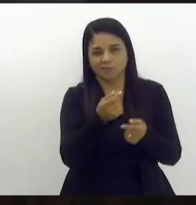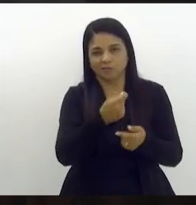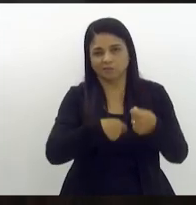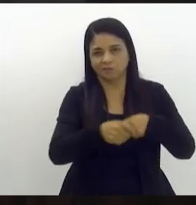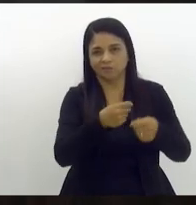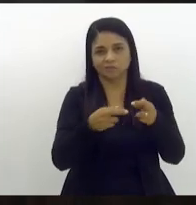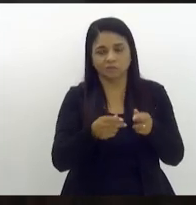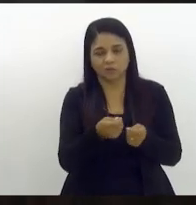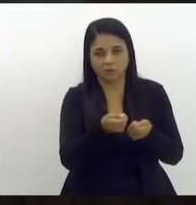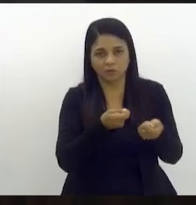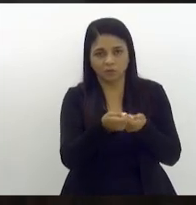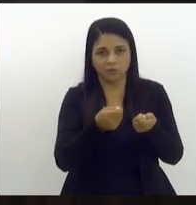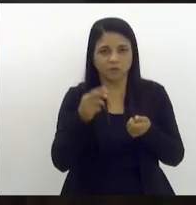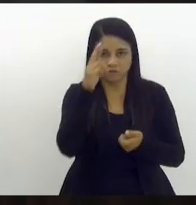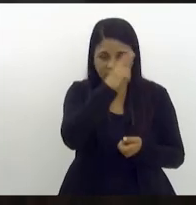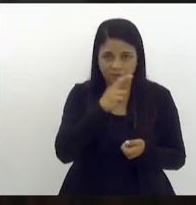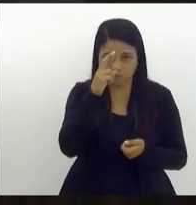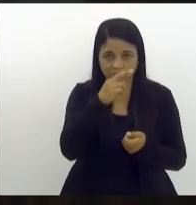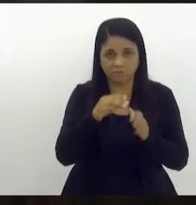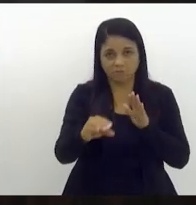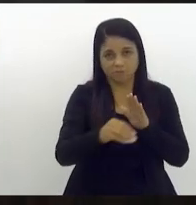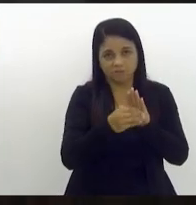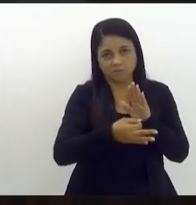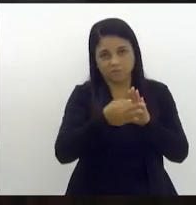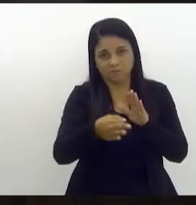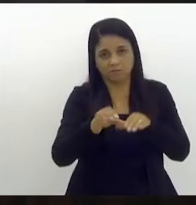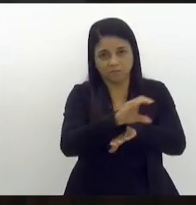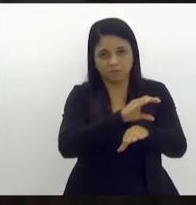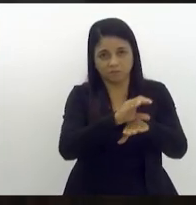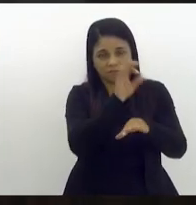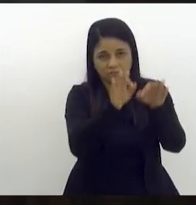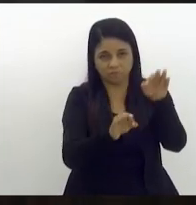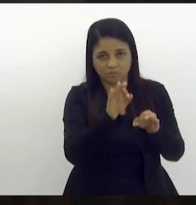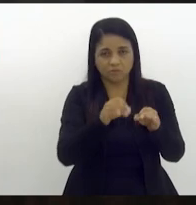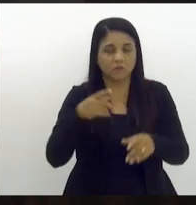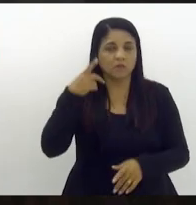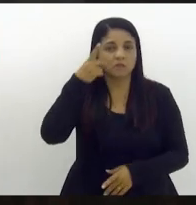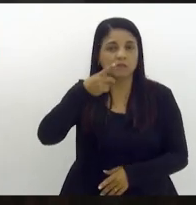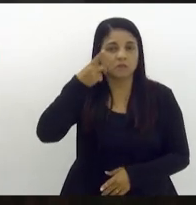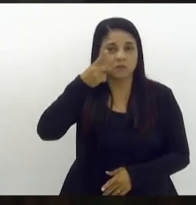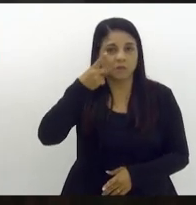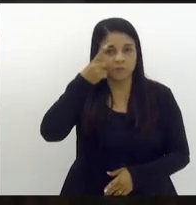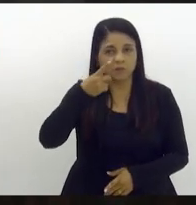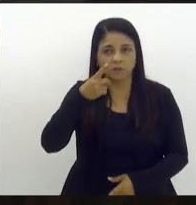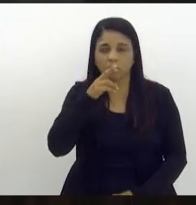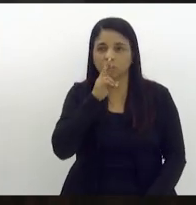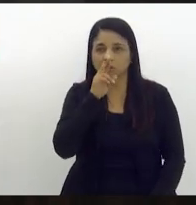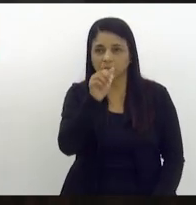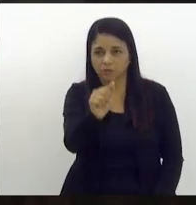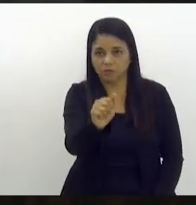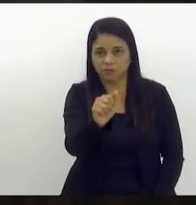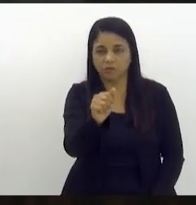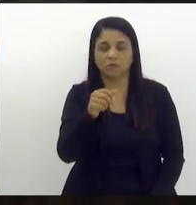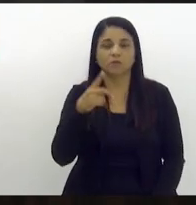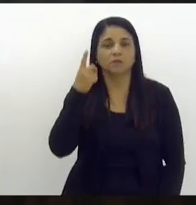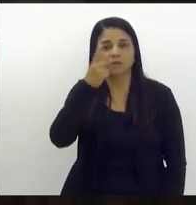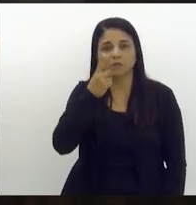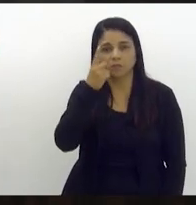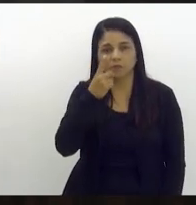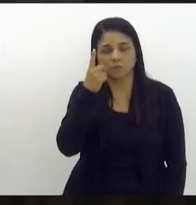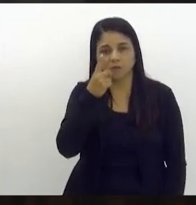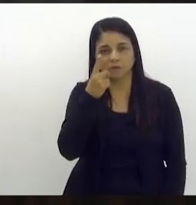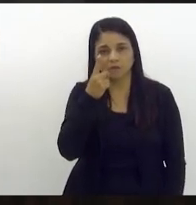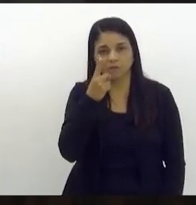financeira e controle. Para emitir parecer pela Comissão de Constituição e Justiça, deputado Rodrigo Amorim. Deputado